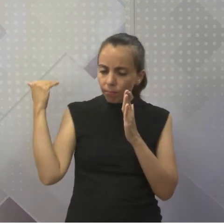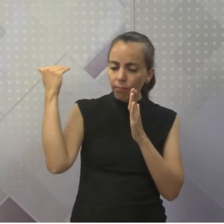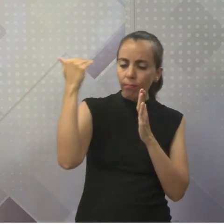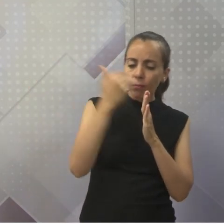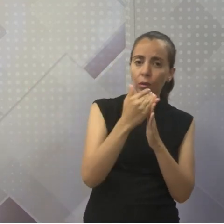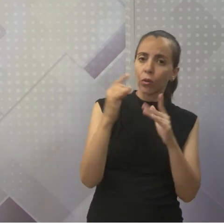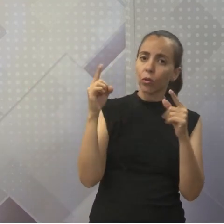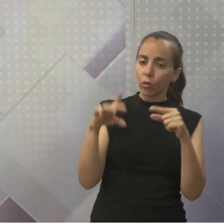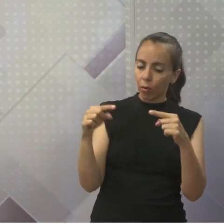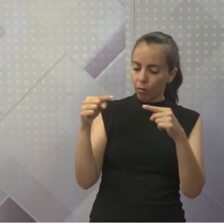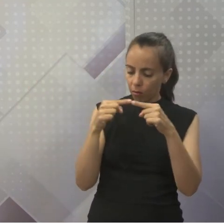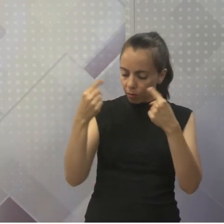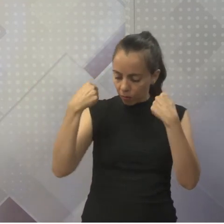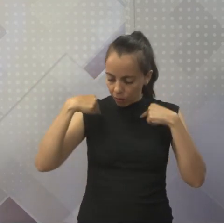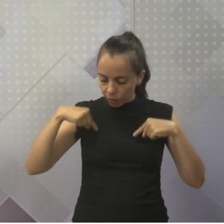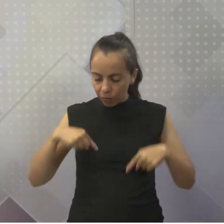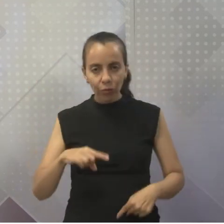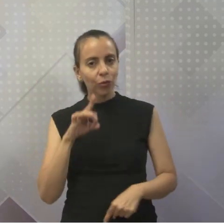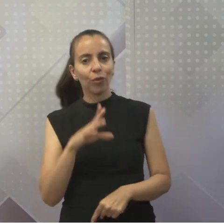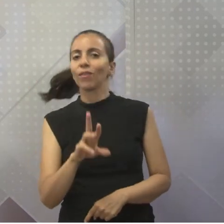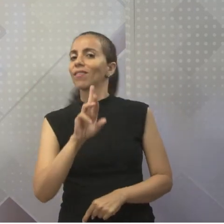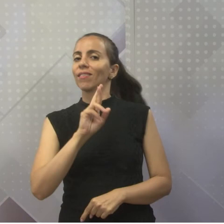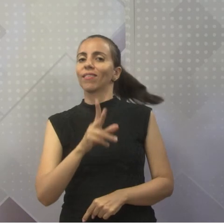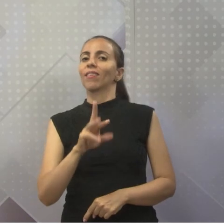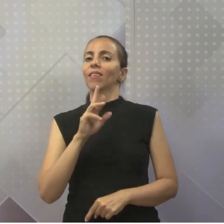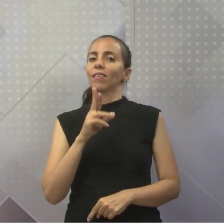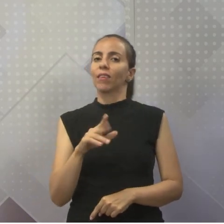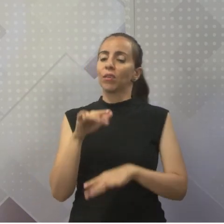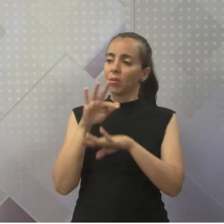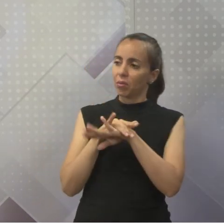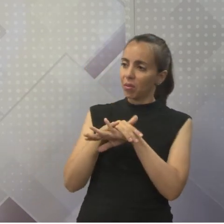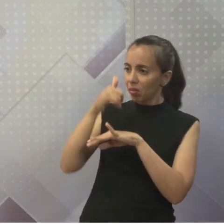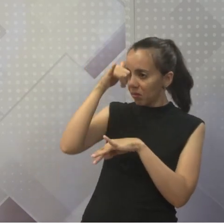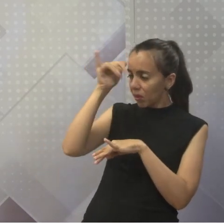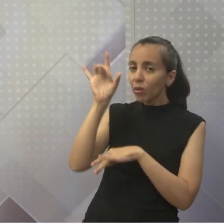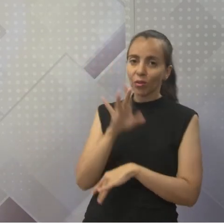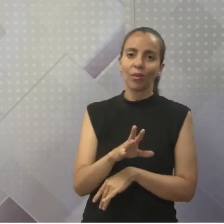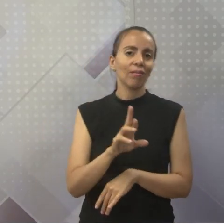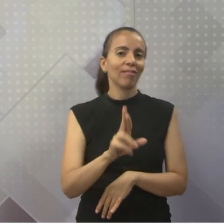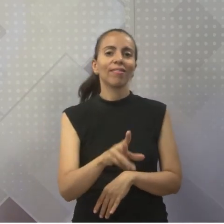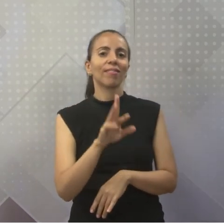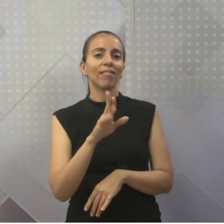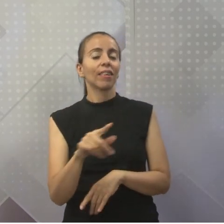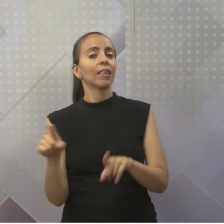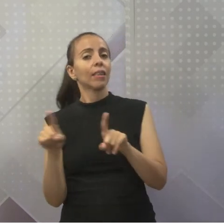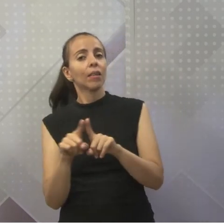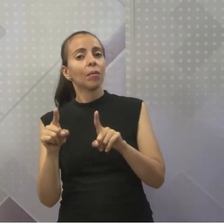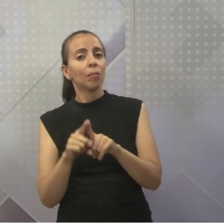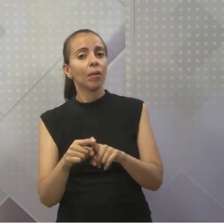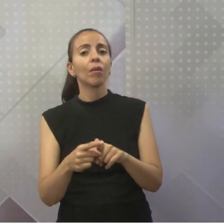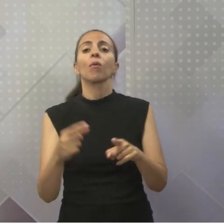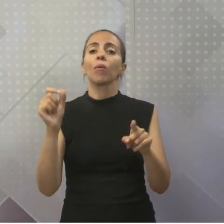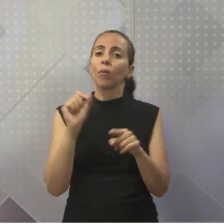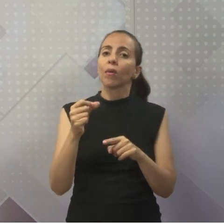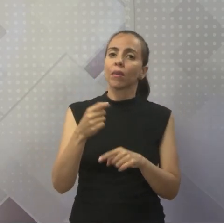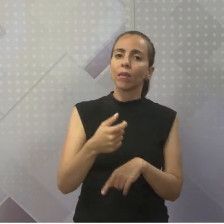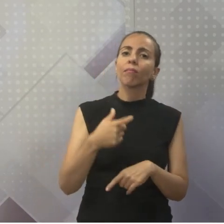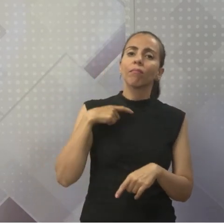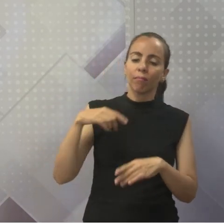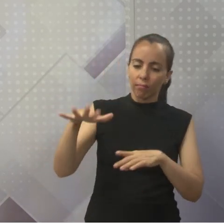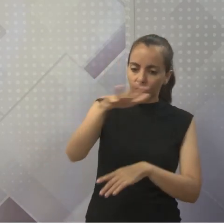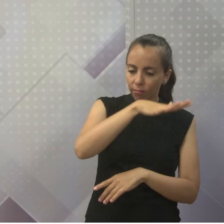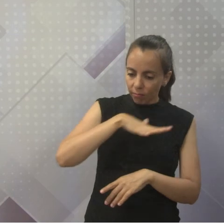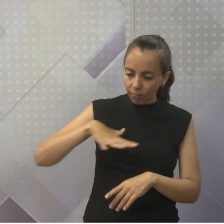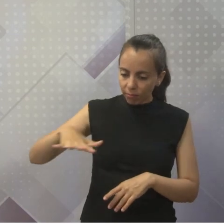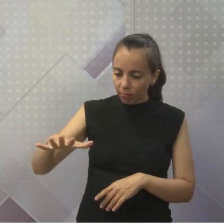condição física, né? De não adoecer. Saúde envolve também o bem-estar